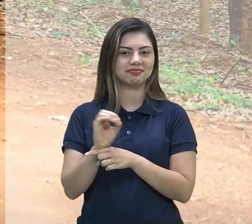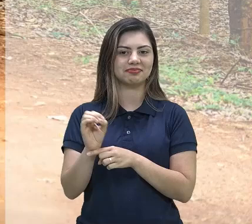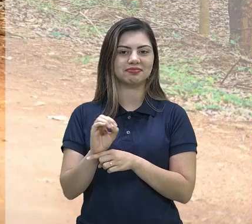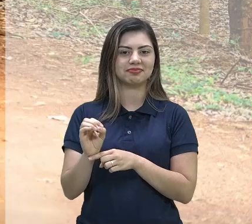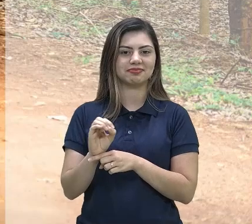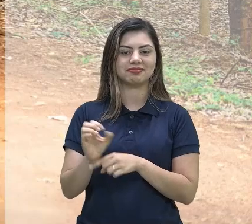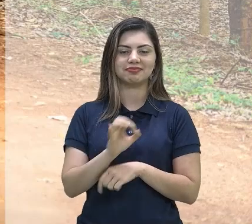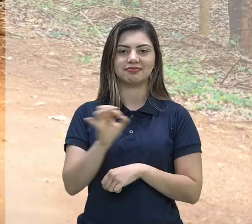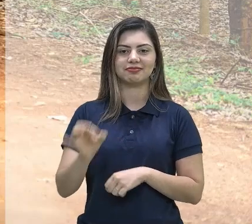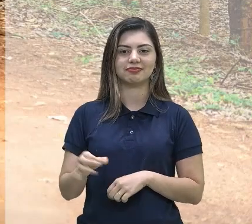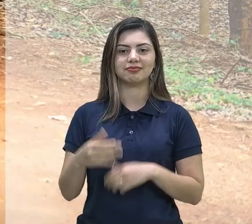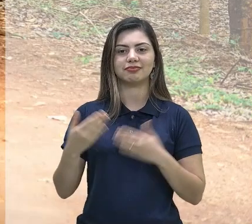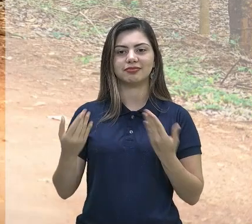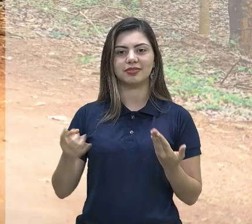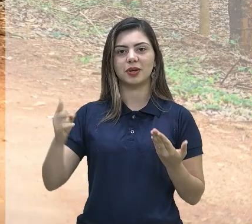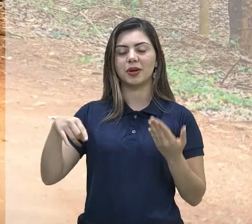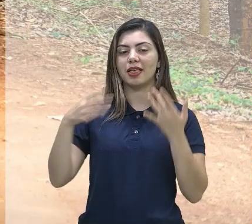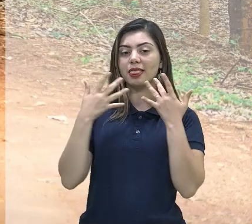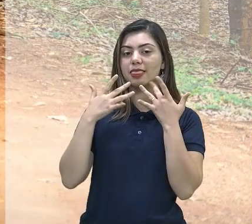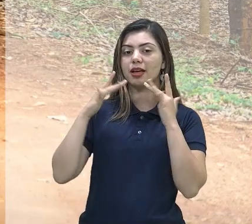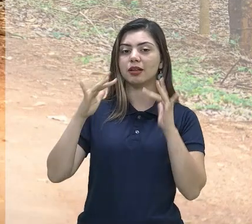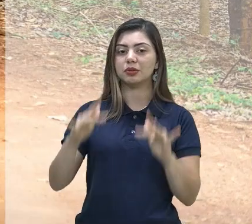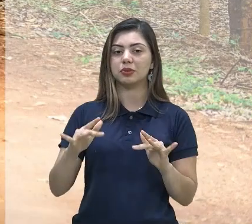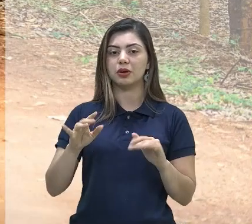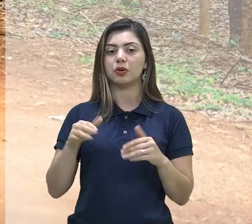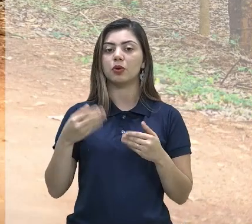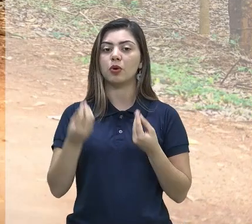borracha natural é o